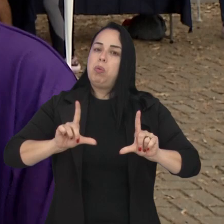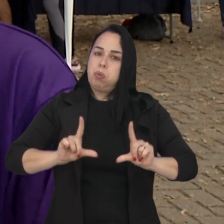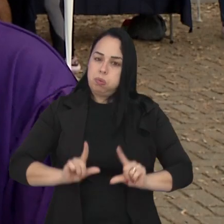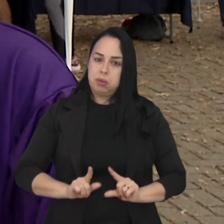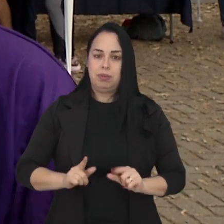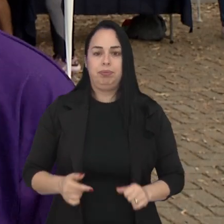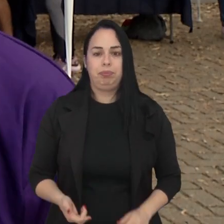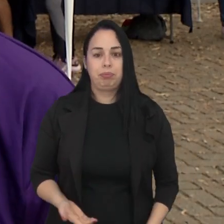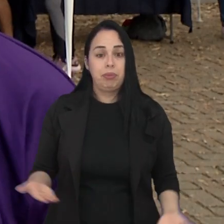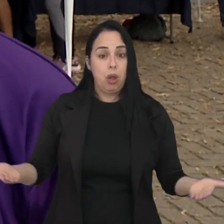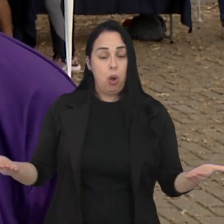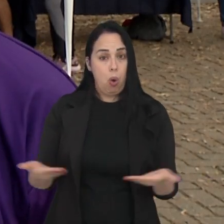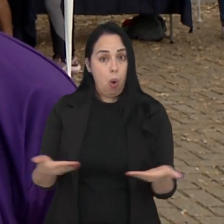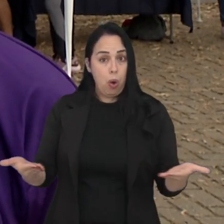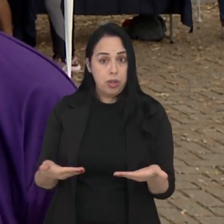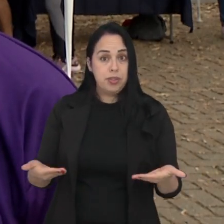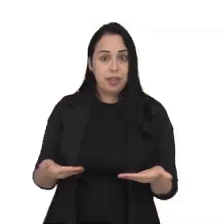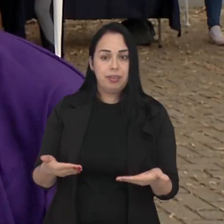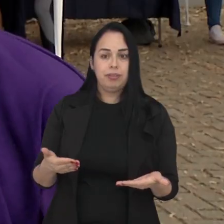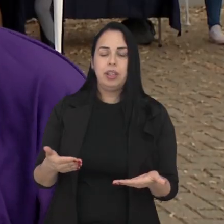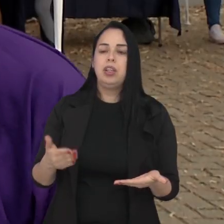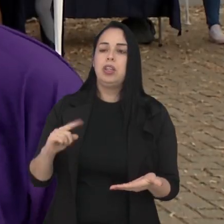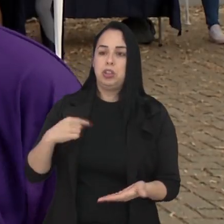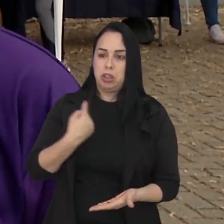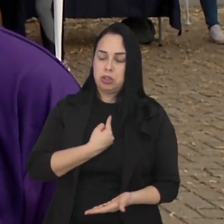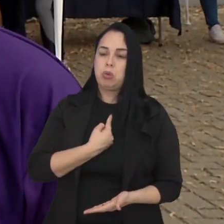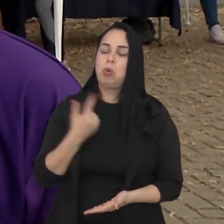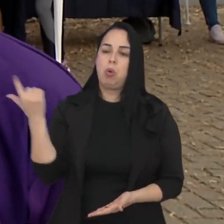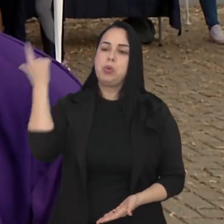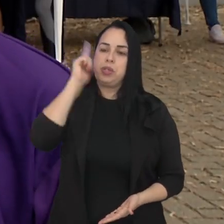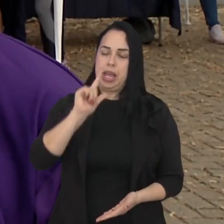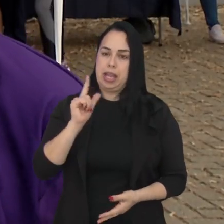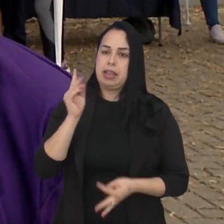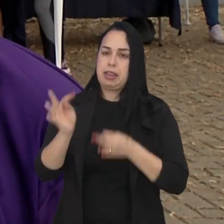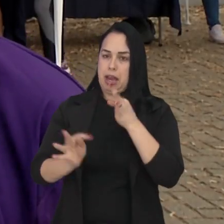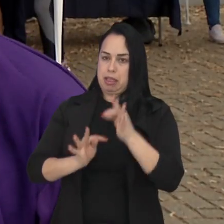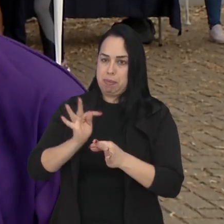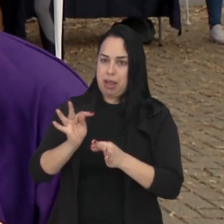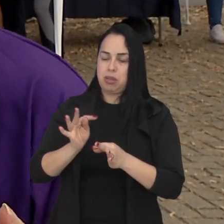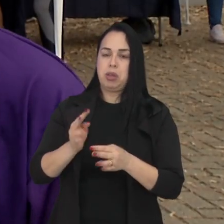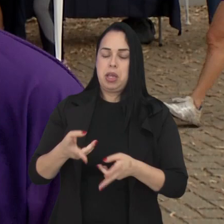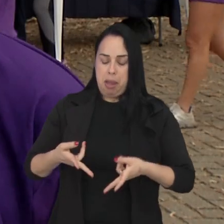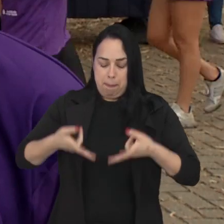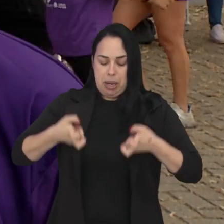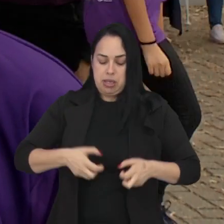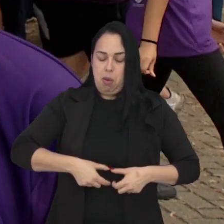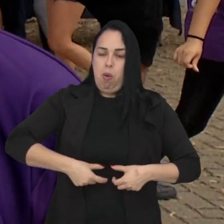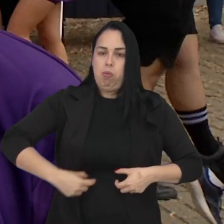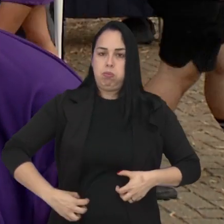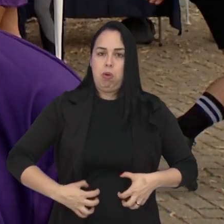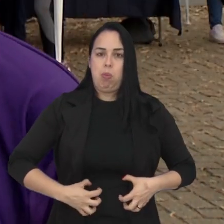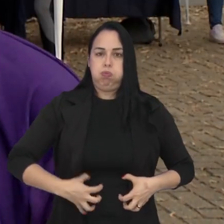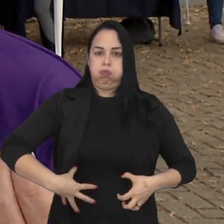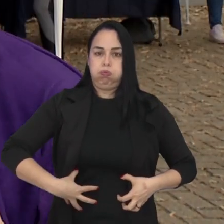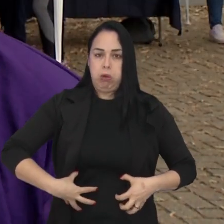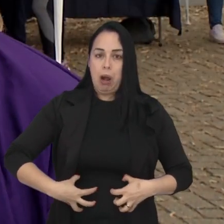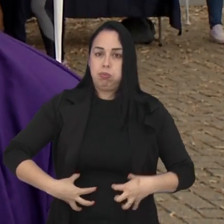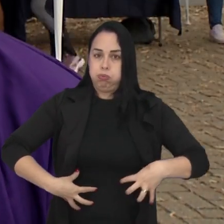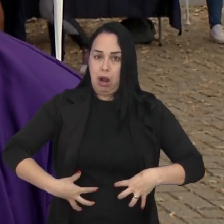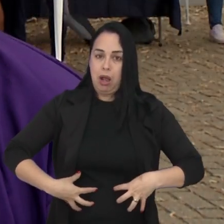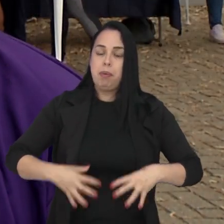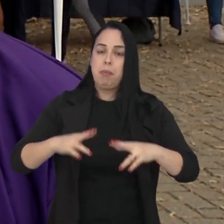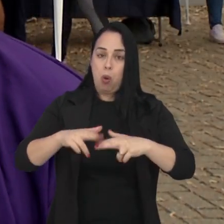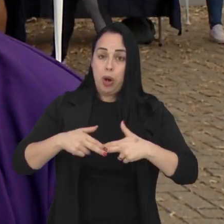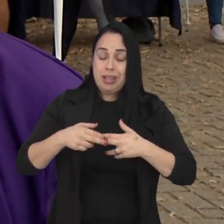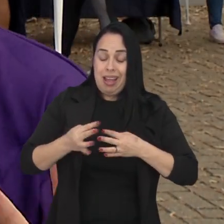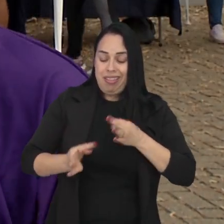tem nenhum aspecto inflamatório no momento todos os pacientes que são diagnosticados e são tratados devidamente ficam sem